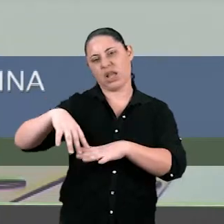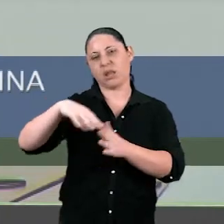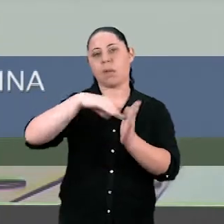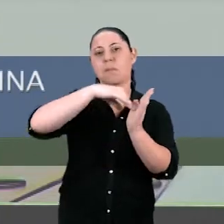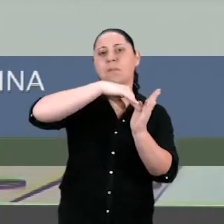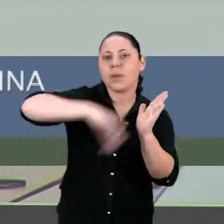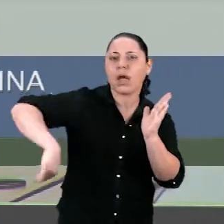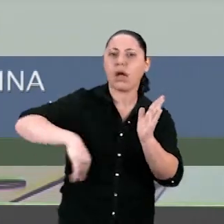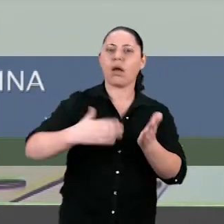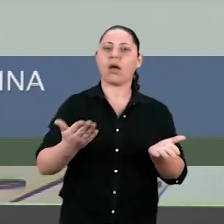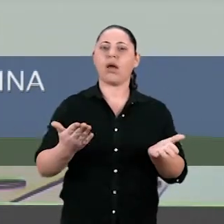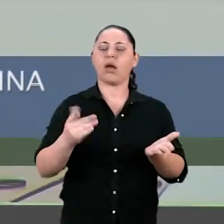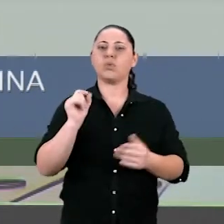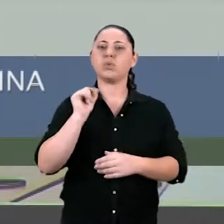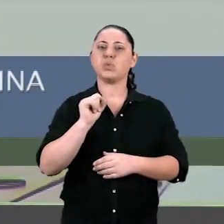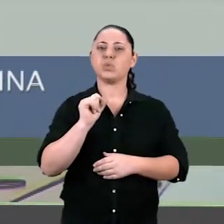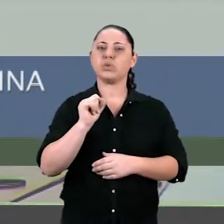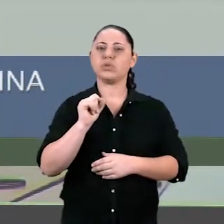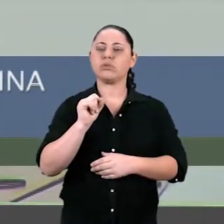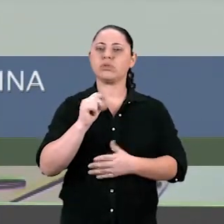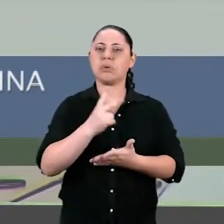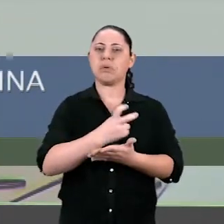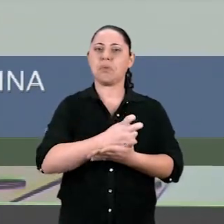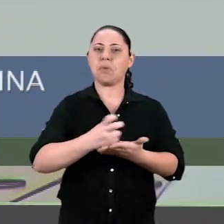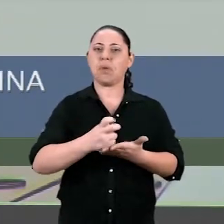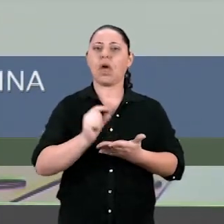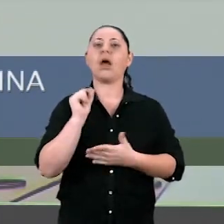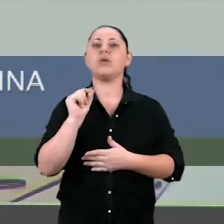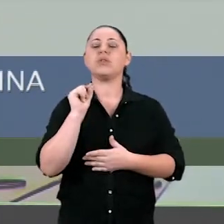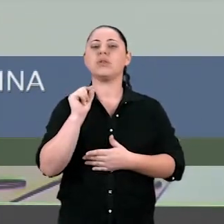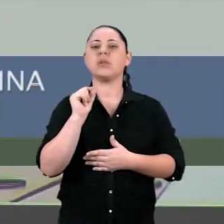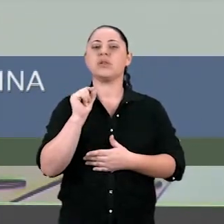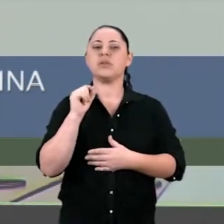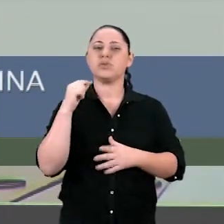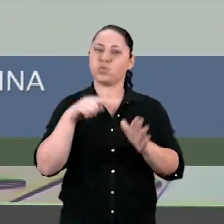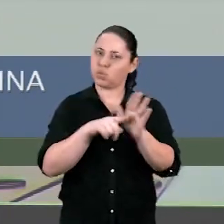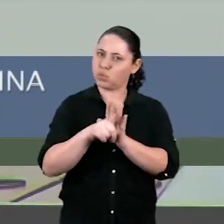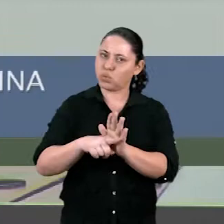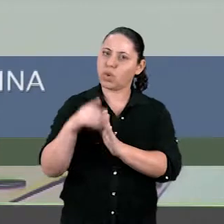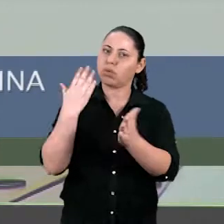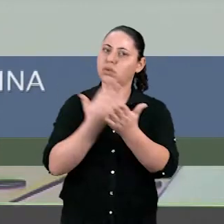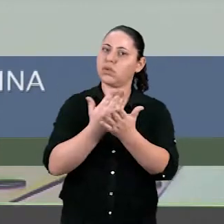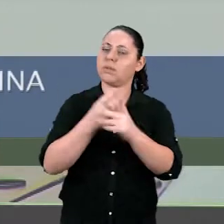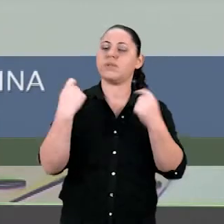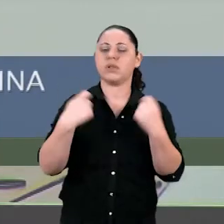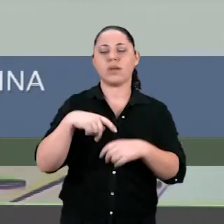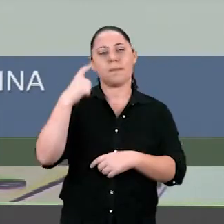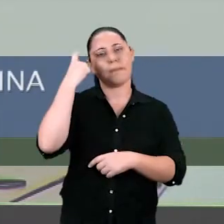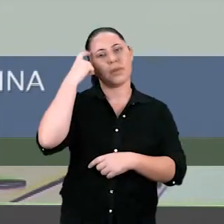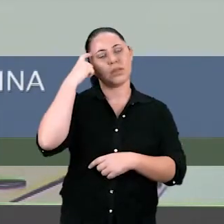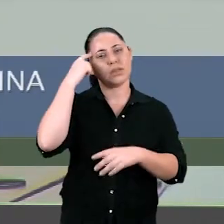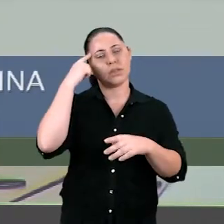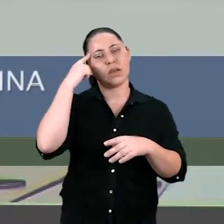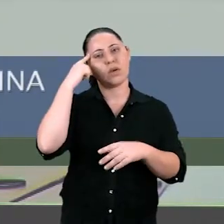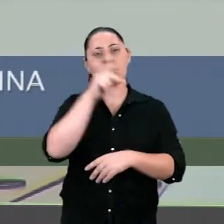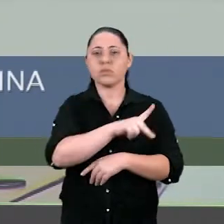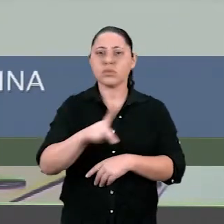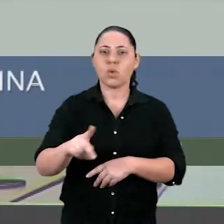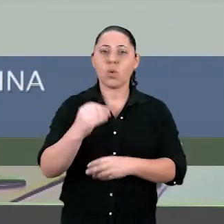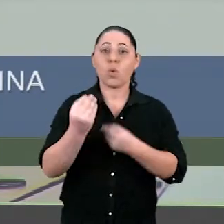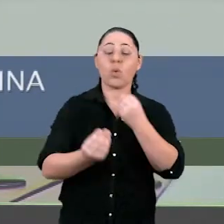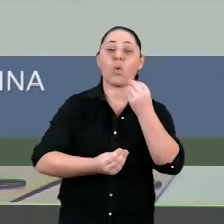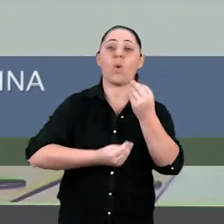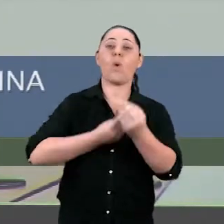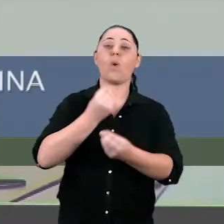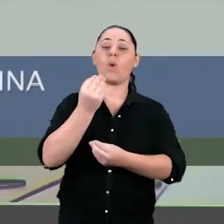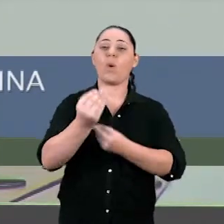esse novo fenômeno tem que ser estudado. Se a gente quer pensar o nosso presidencialismo, como fazer um presidencialismo melhor, um presidencialismo